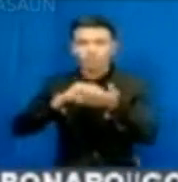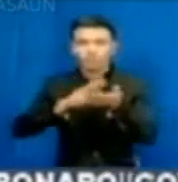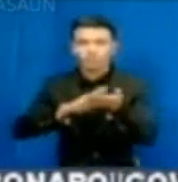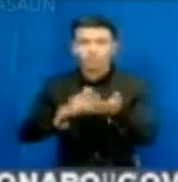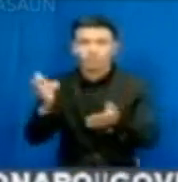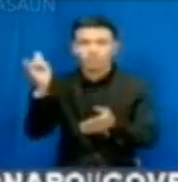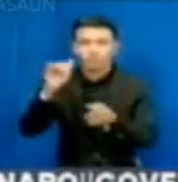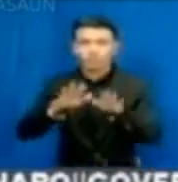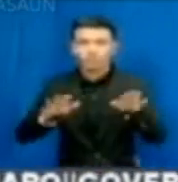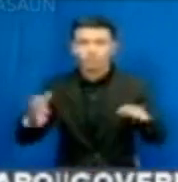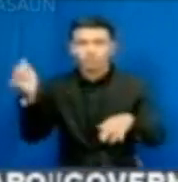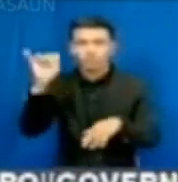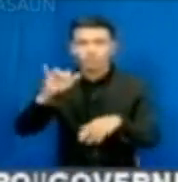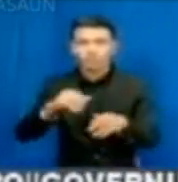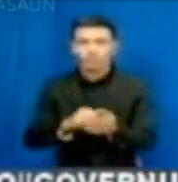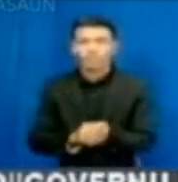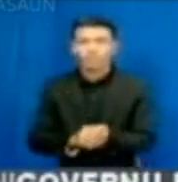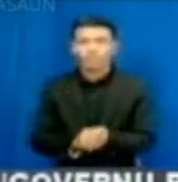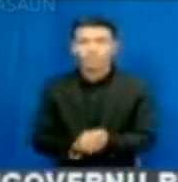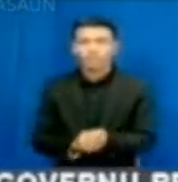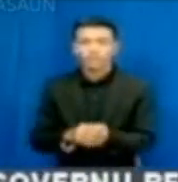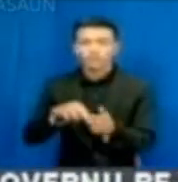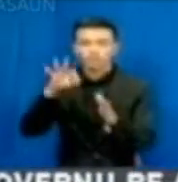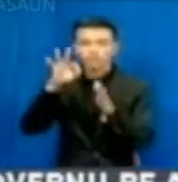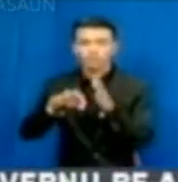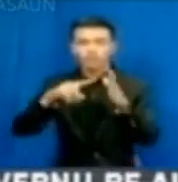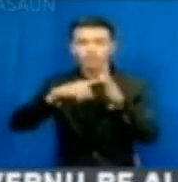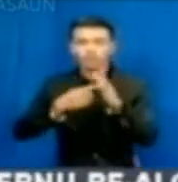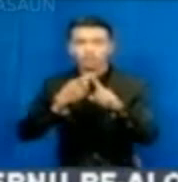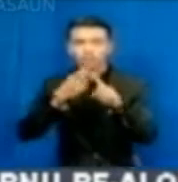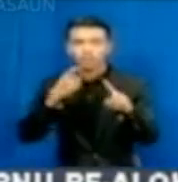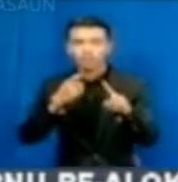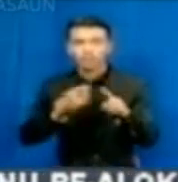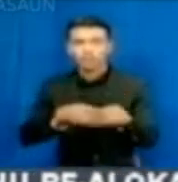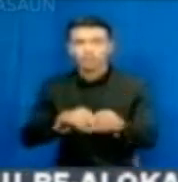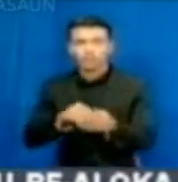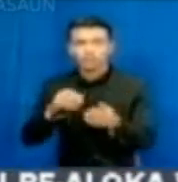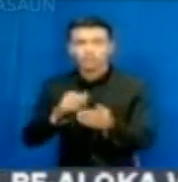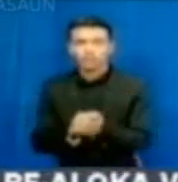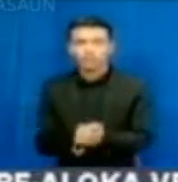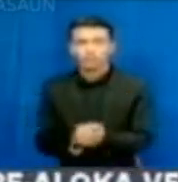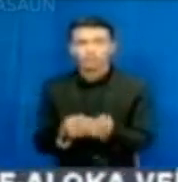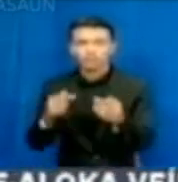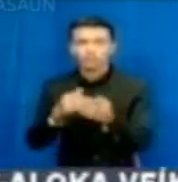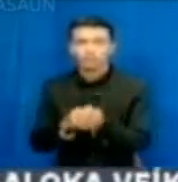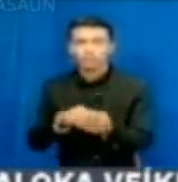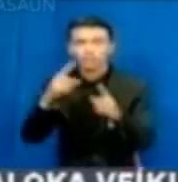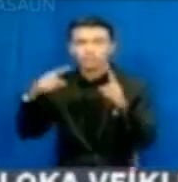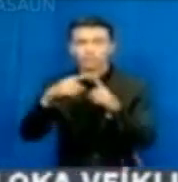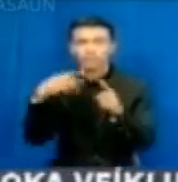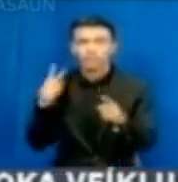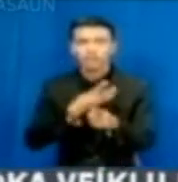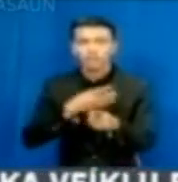Lá Consciência Né Começa Cuda A Rua Que Da Sibil Base Depois Tô Iha Pai Eman